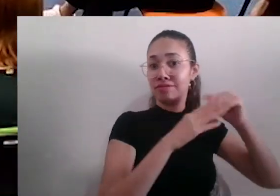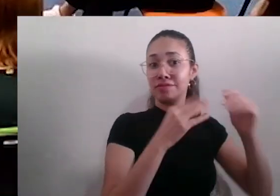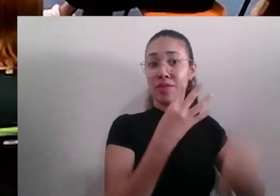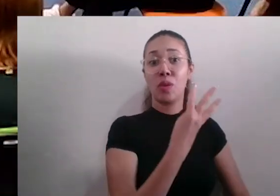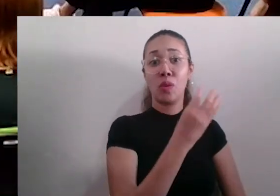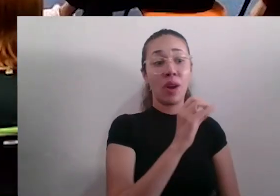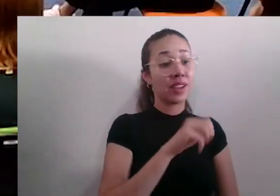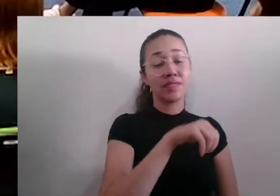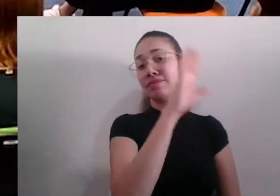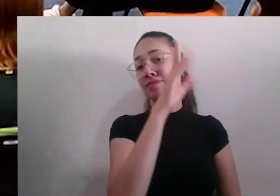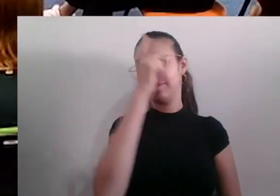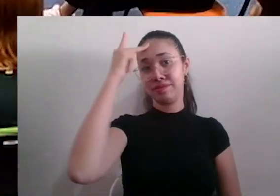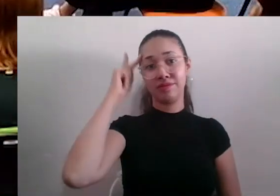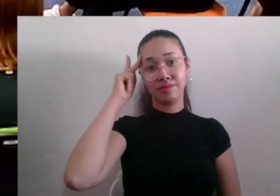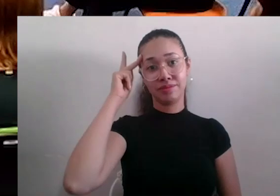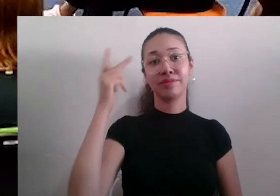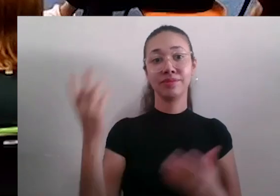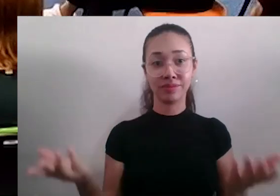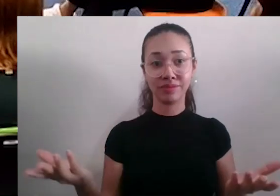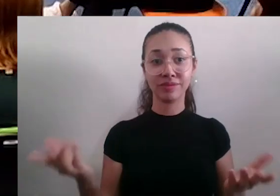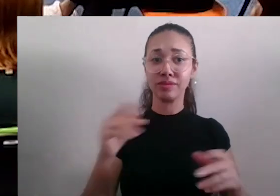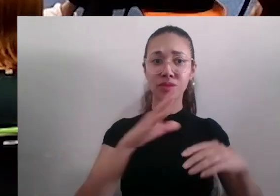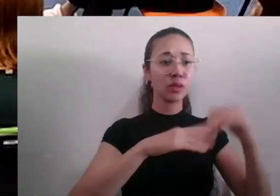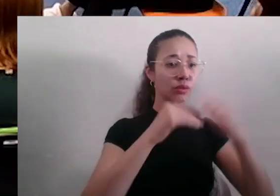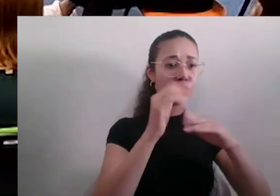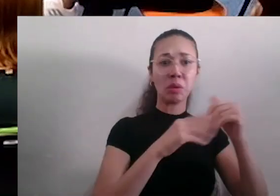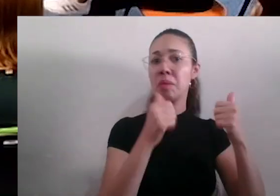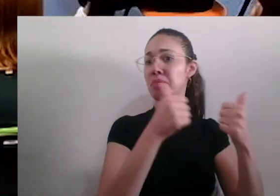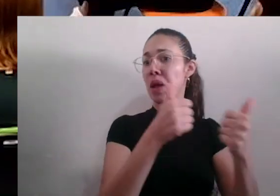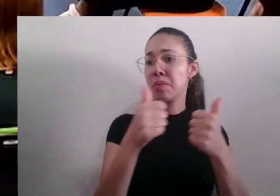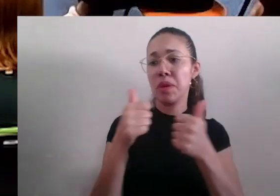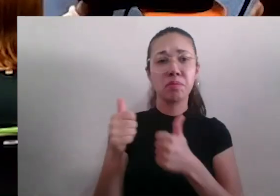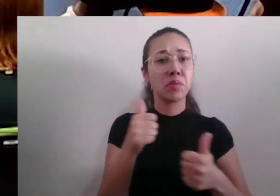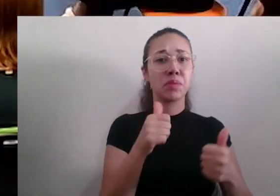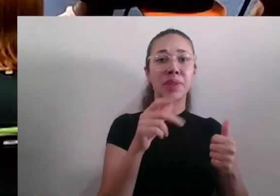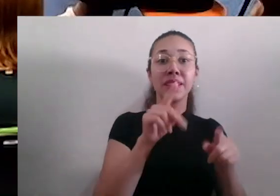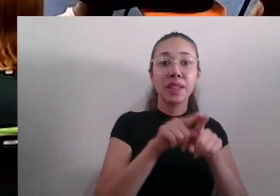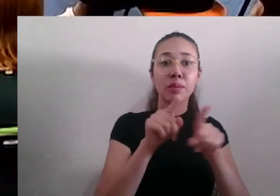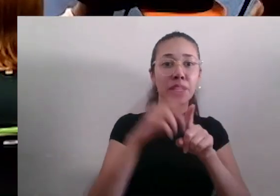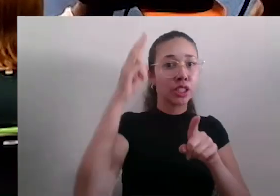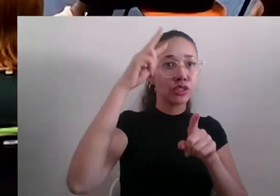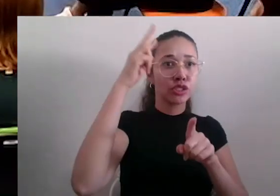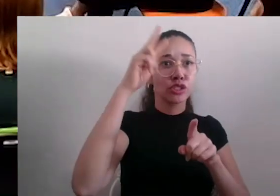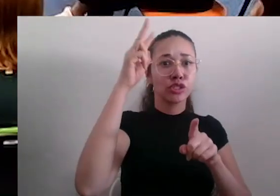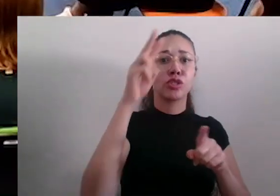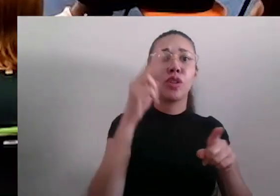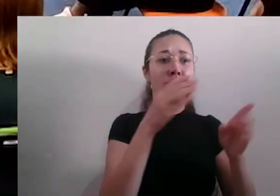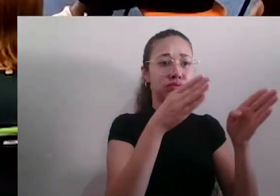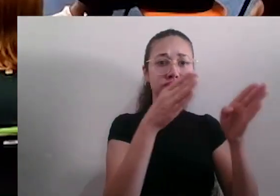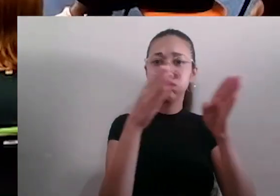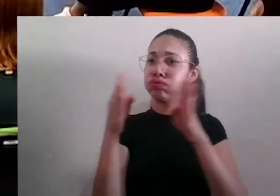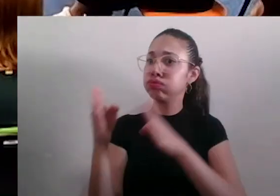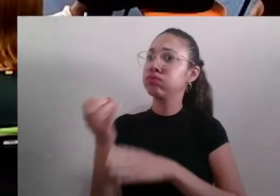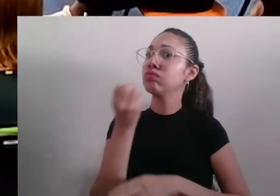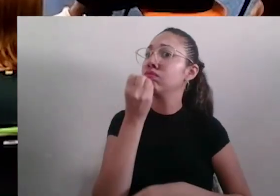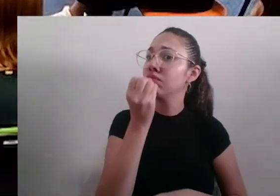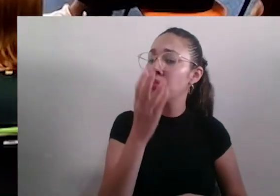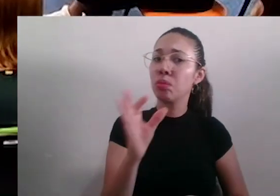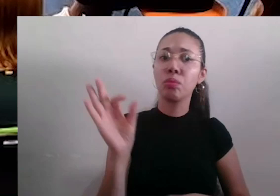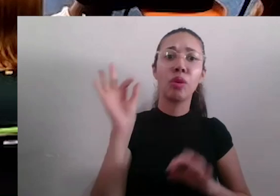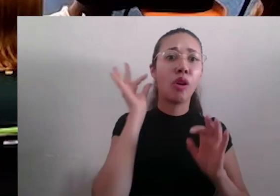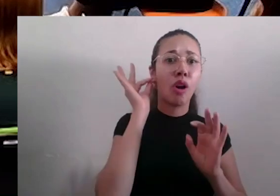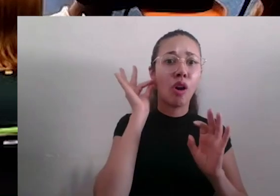uma gente muito boa muito especializada ficou muito bom a história é excelente a história em si é excelente é uma história que envolve